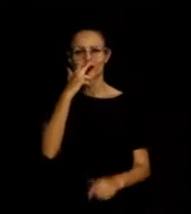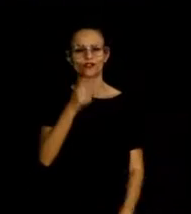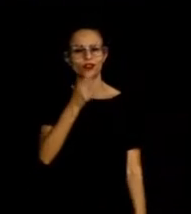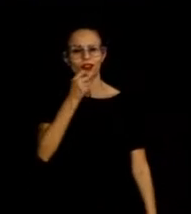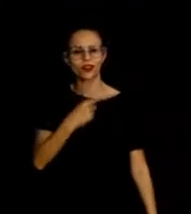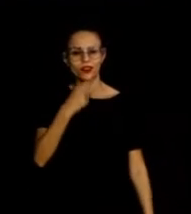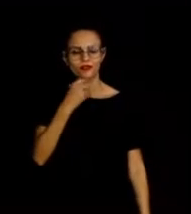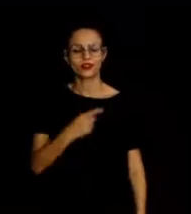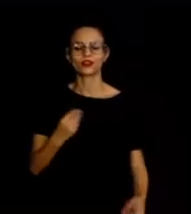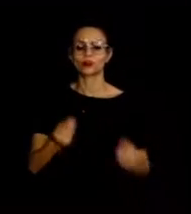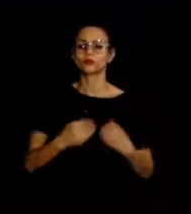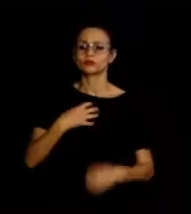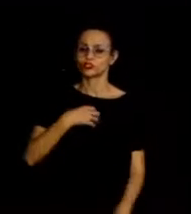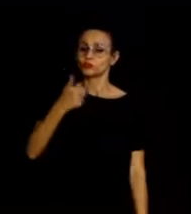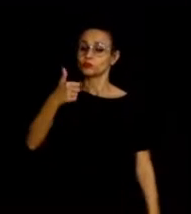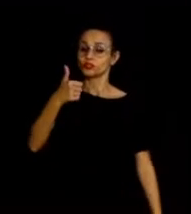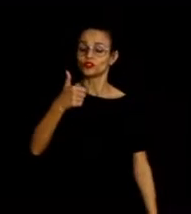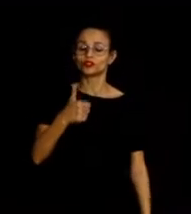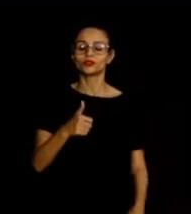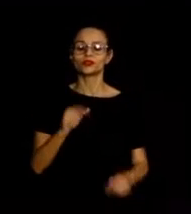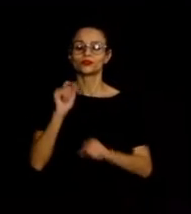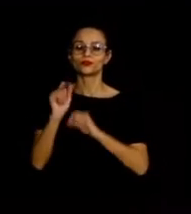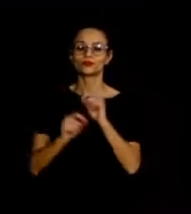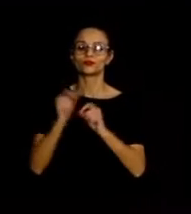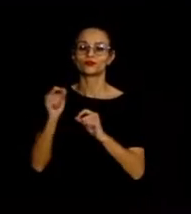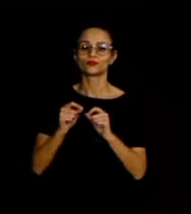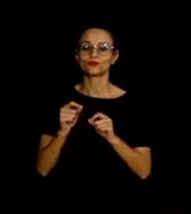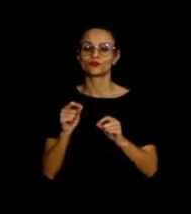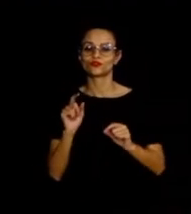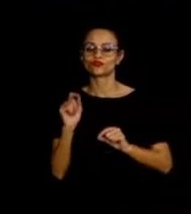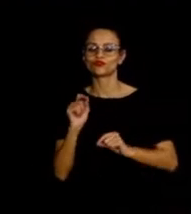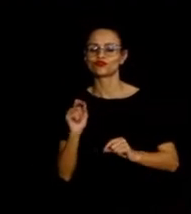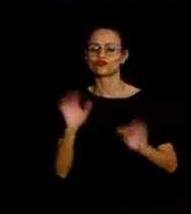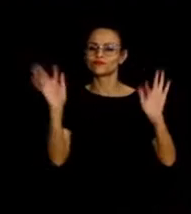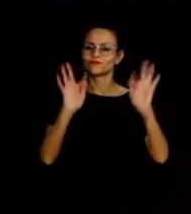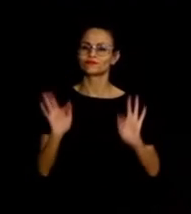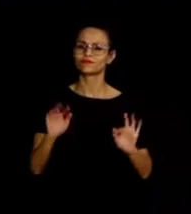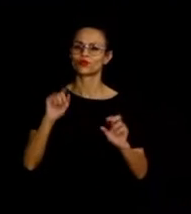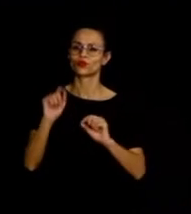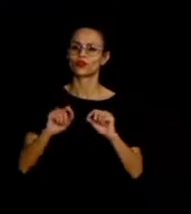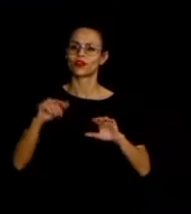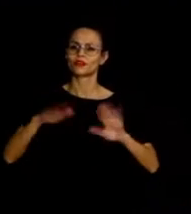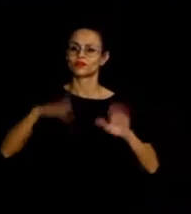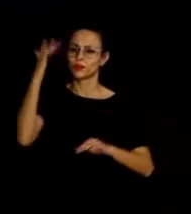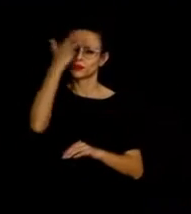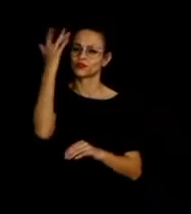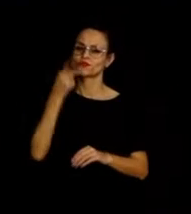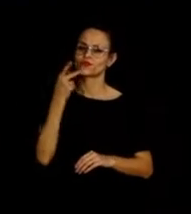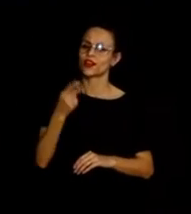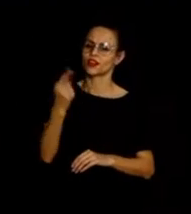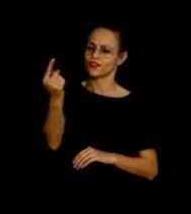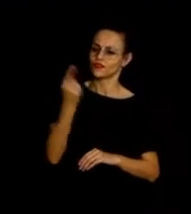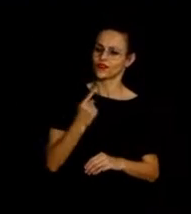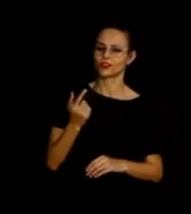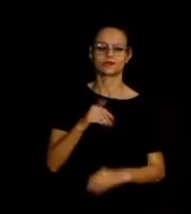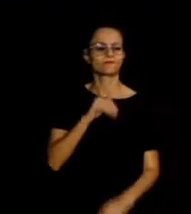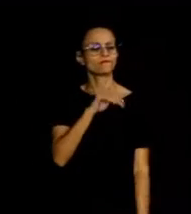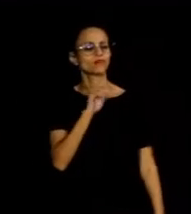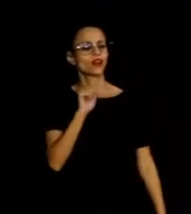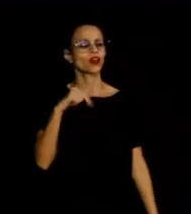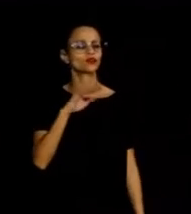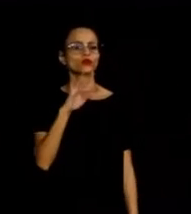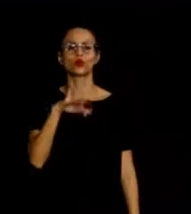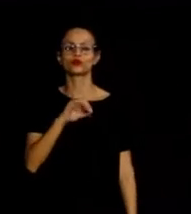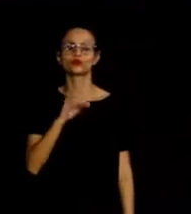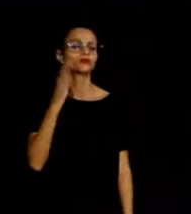sim no sentido Positivo na verdade de de ser algo feliz né Às vezes o pessoal vem fala para mim Antônio